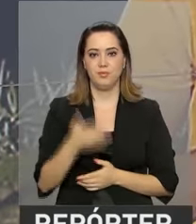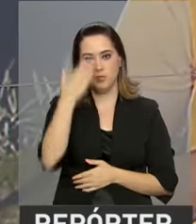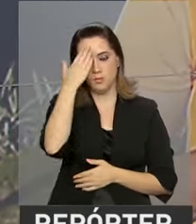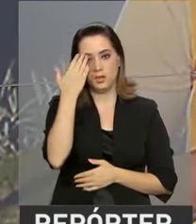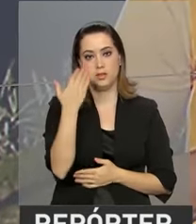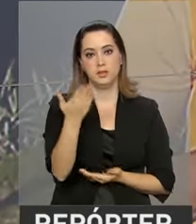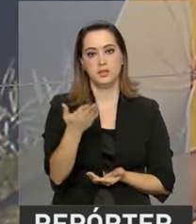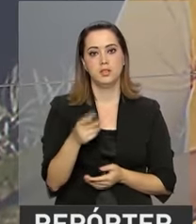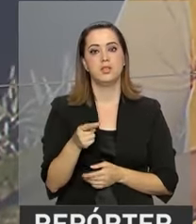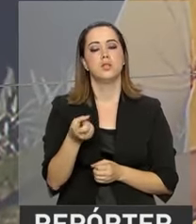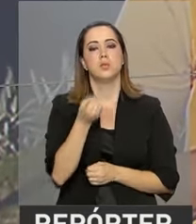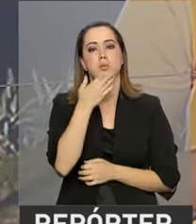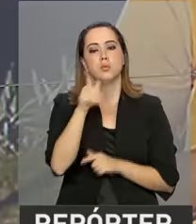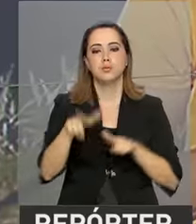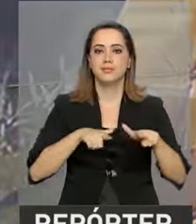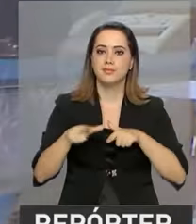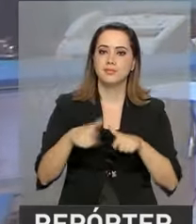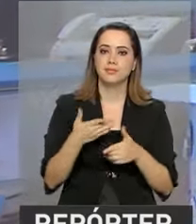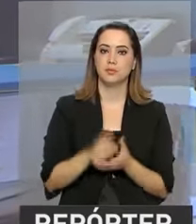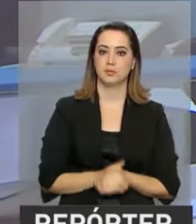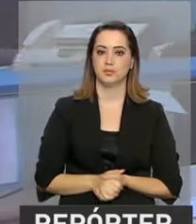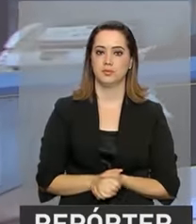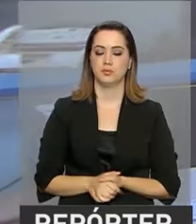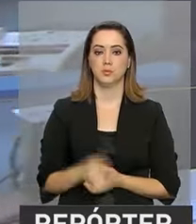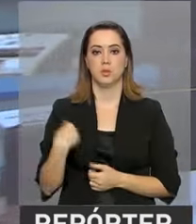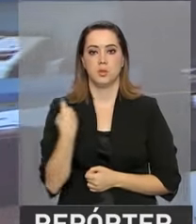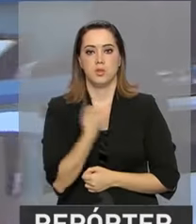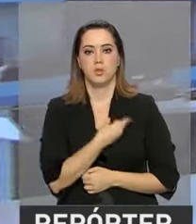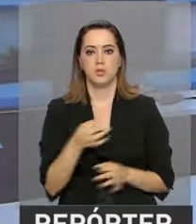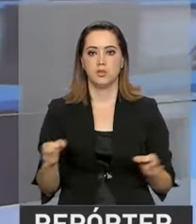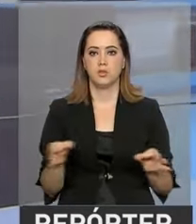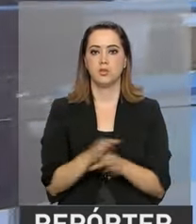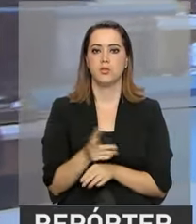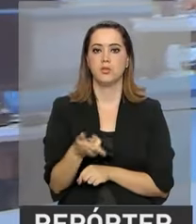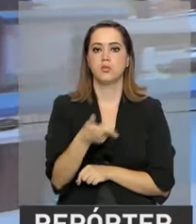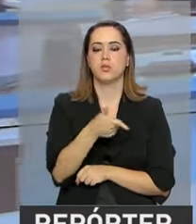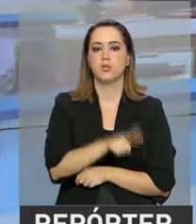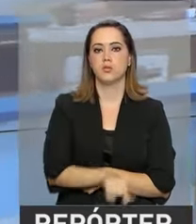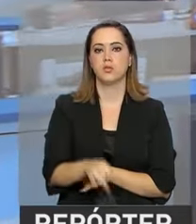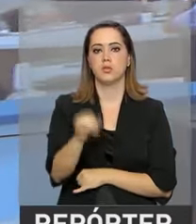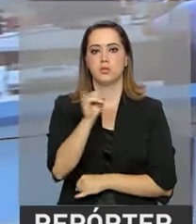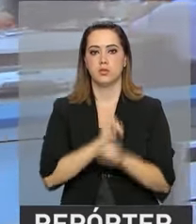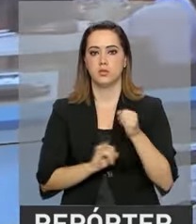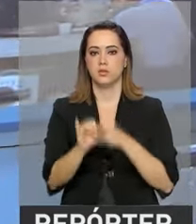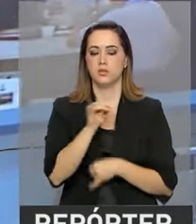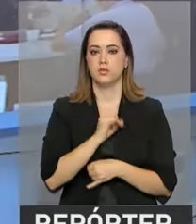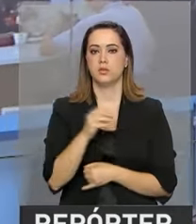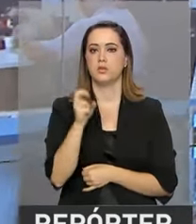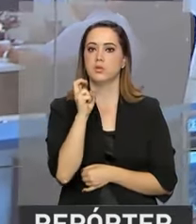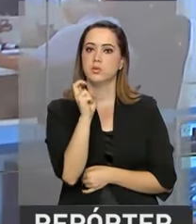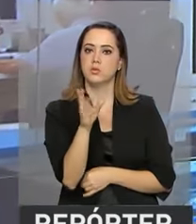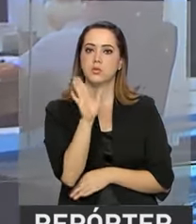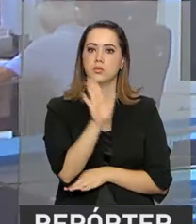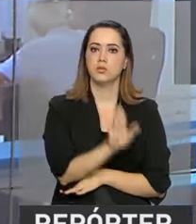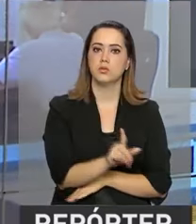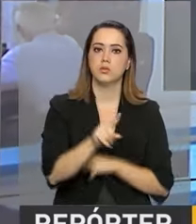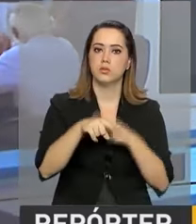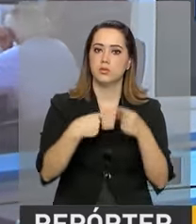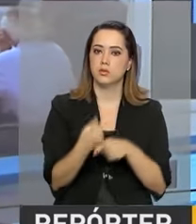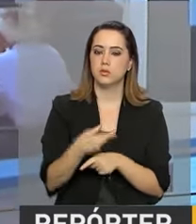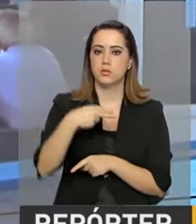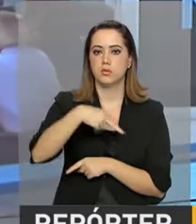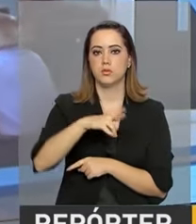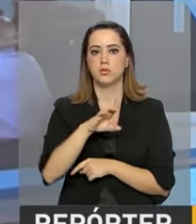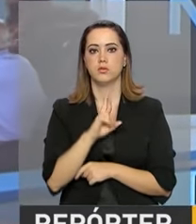Obrigado, Taísa. Um bom trabalho aí no Rio. E nós ficamos por aqui. Voltamos a qualquer momento com outras informações ou às 5 da